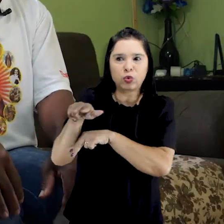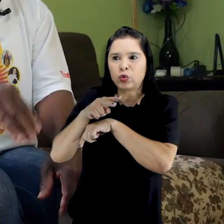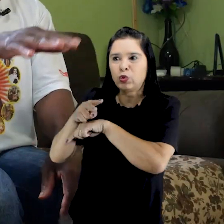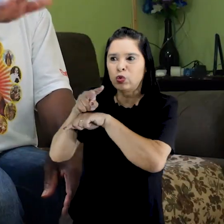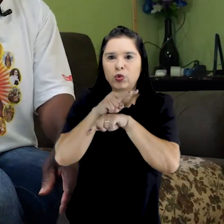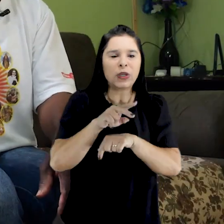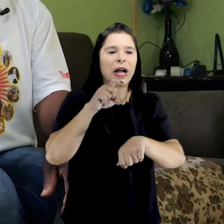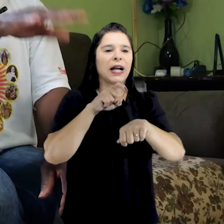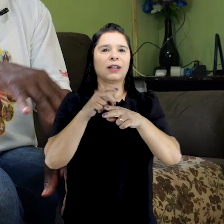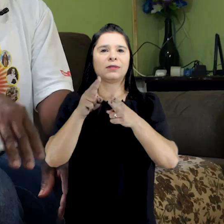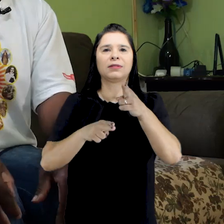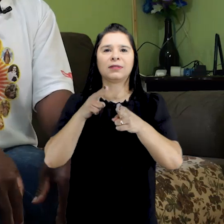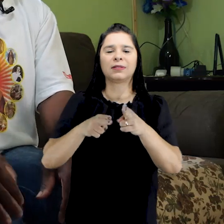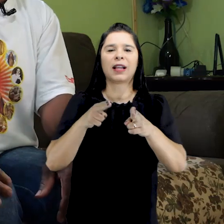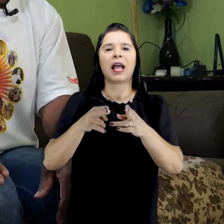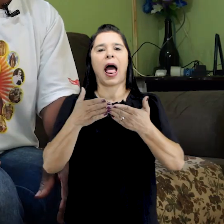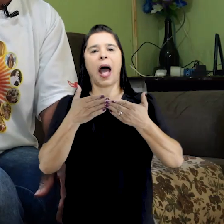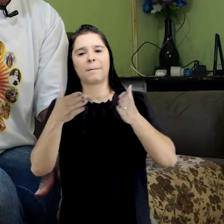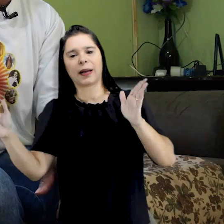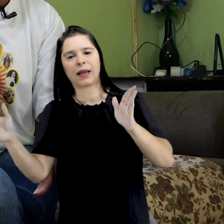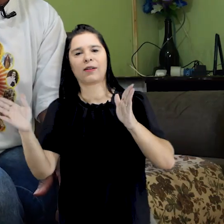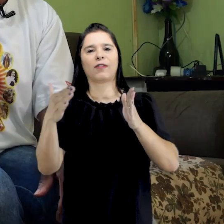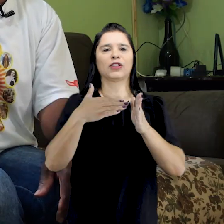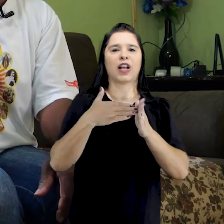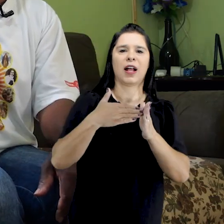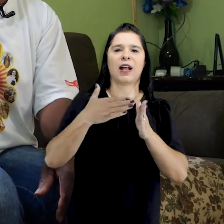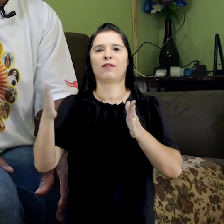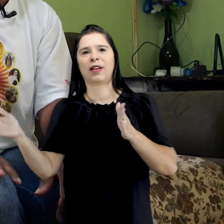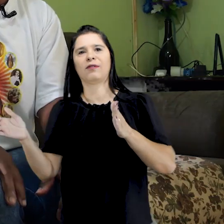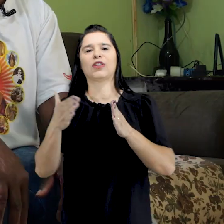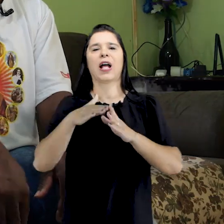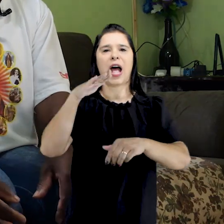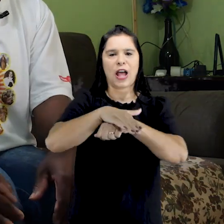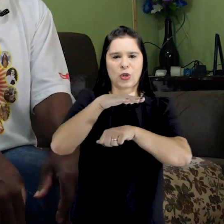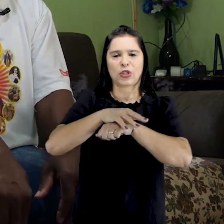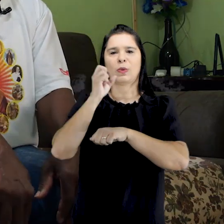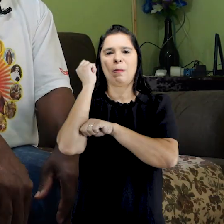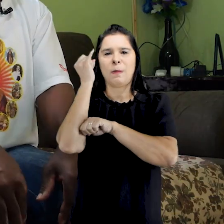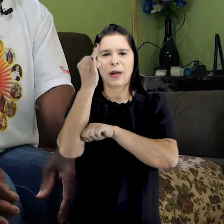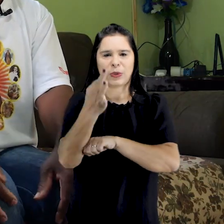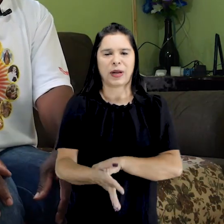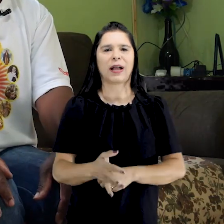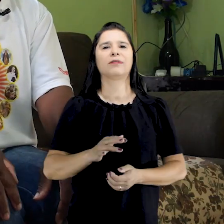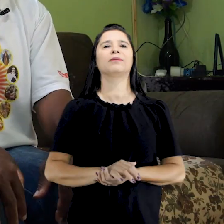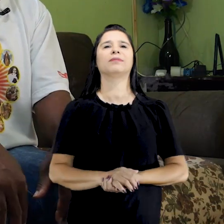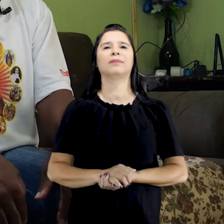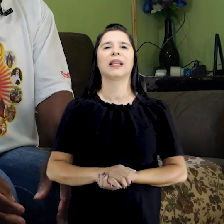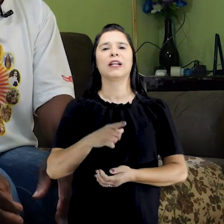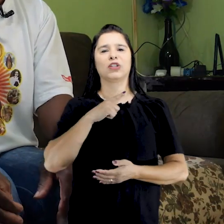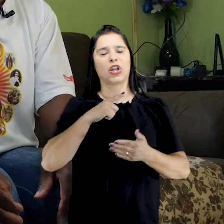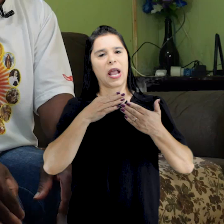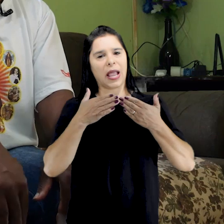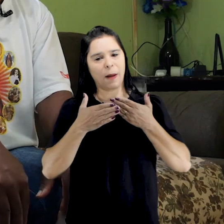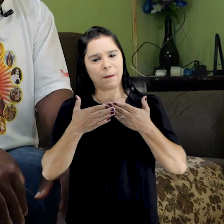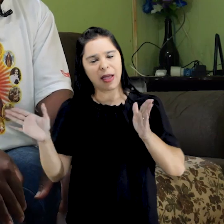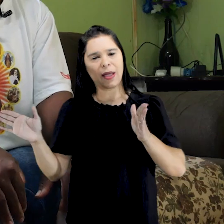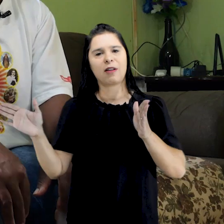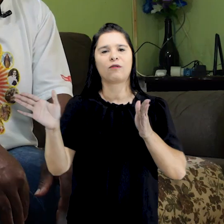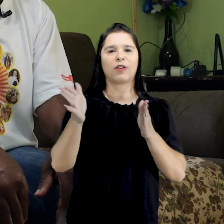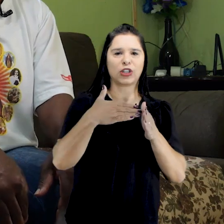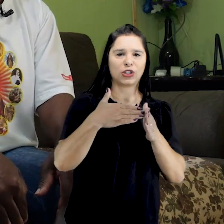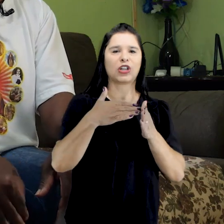ele tinha que abrir e fechar. Na hora que o trem vinha, às noites, assim, de madrugada, que o trem passava, aí ele tinha que abrir e fechar, ia estar